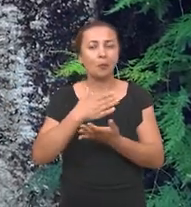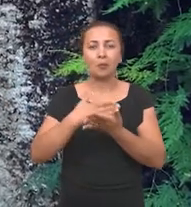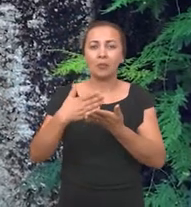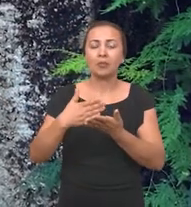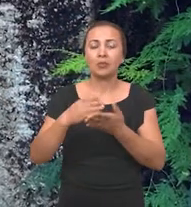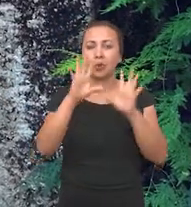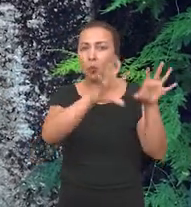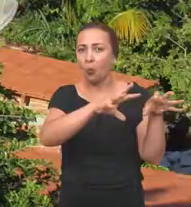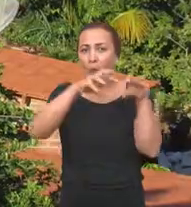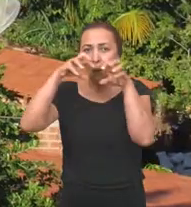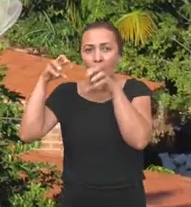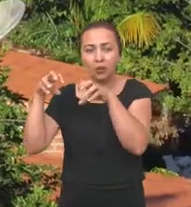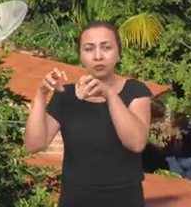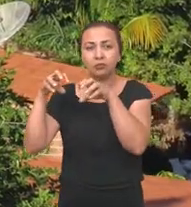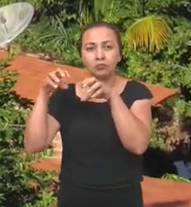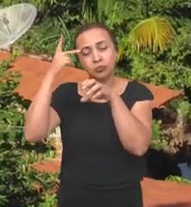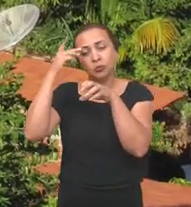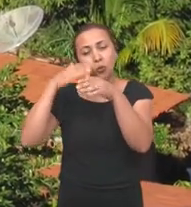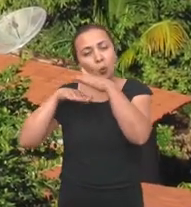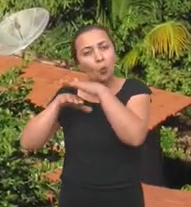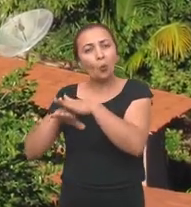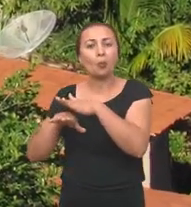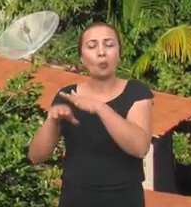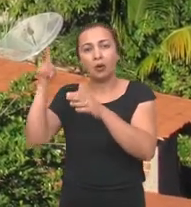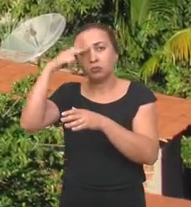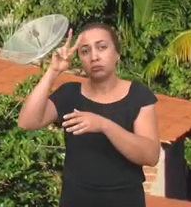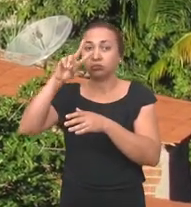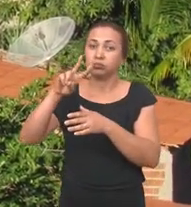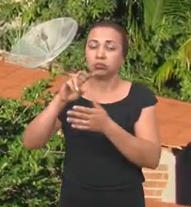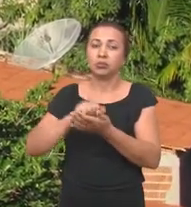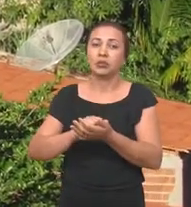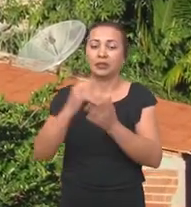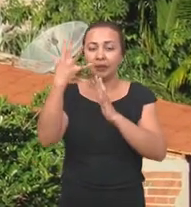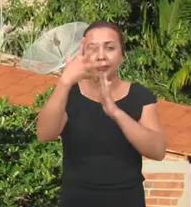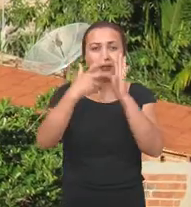que tem uma situação que foi sendo caracterizada como